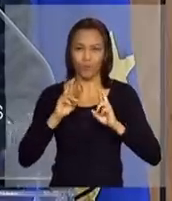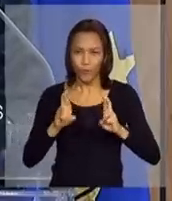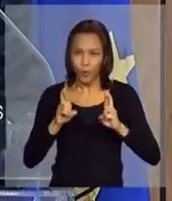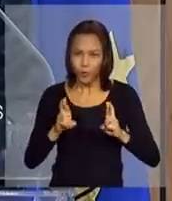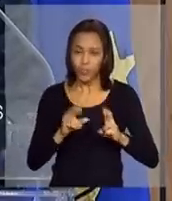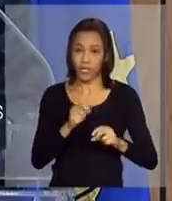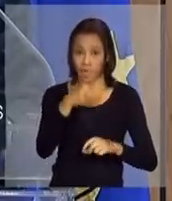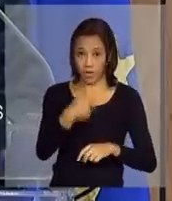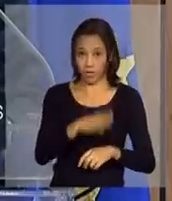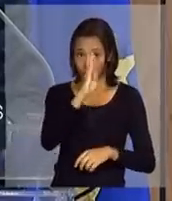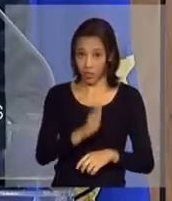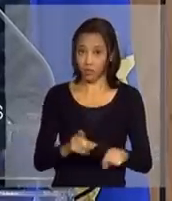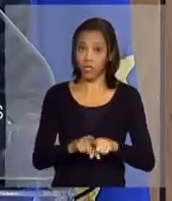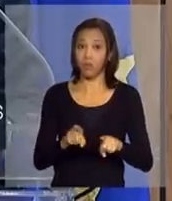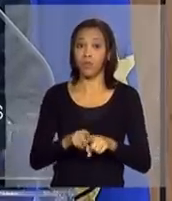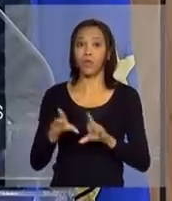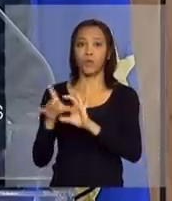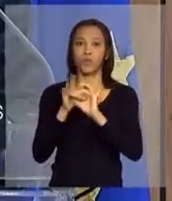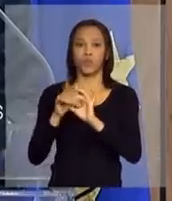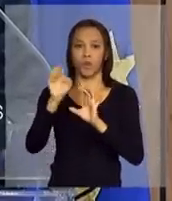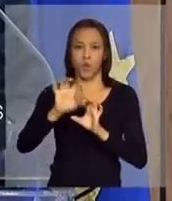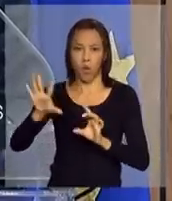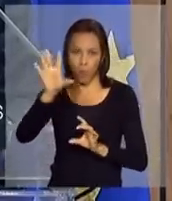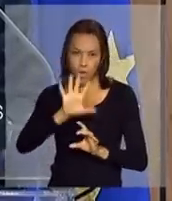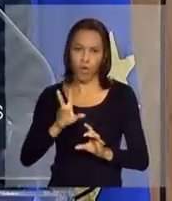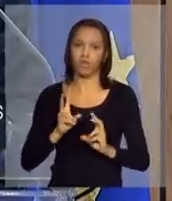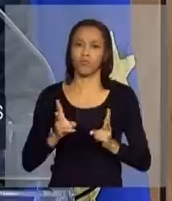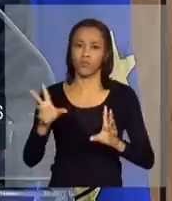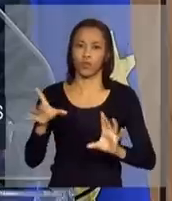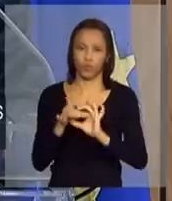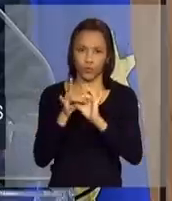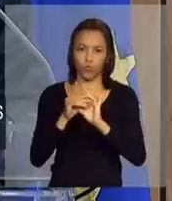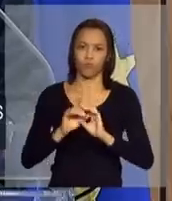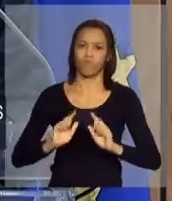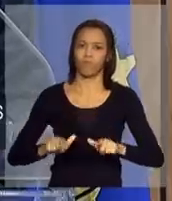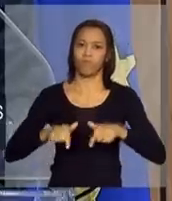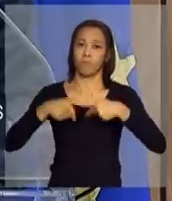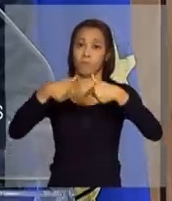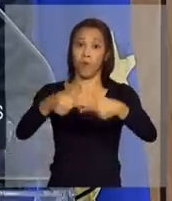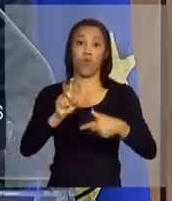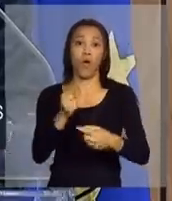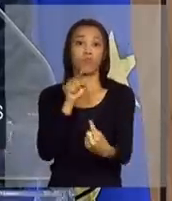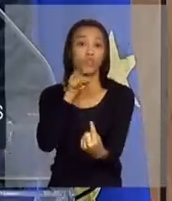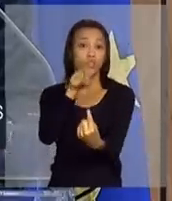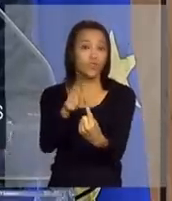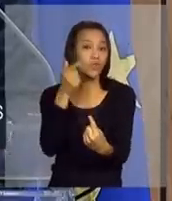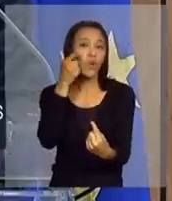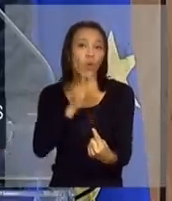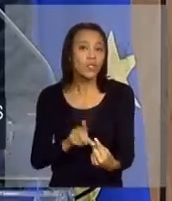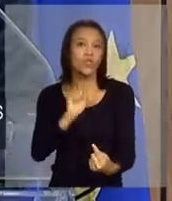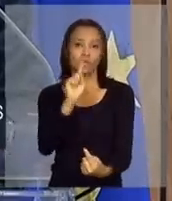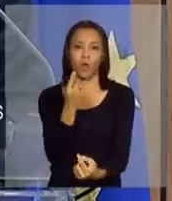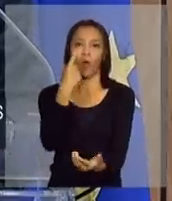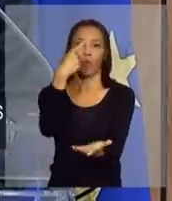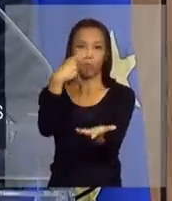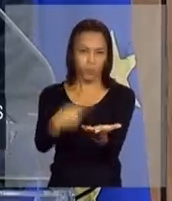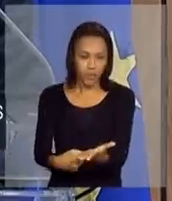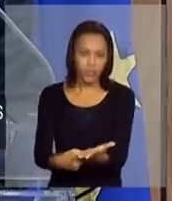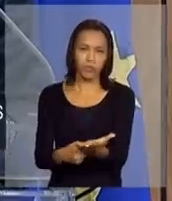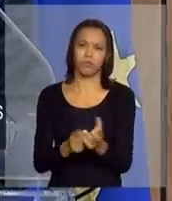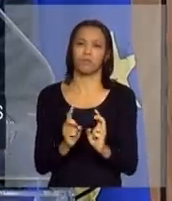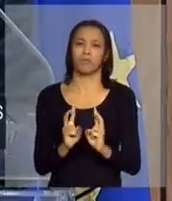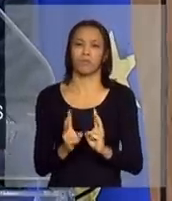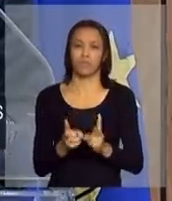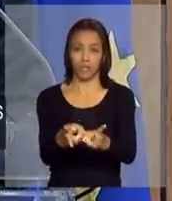Europeia continuem a trabalhar determinadamente, em conjunto, com o objetivo de atingirmos um compromisso